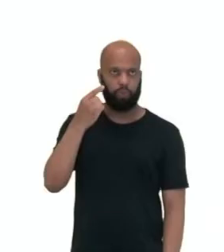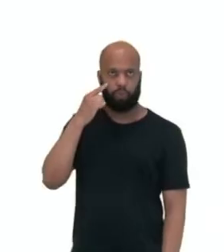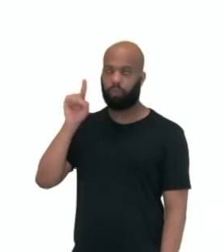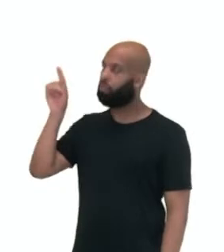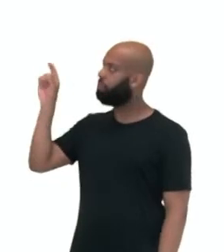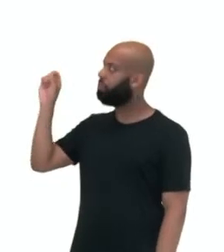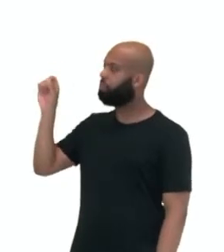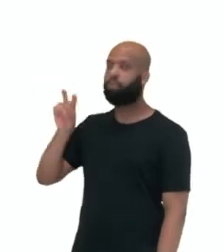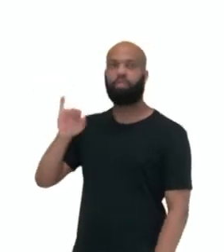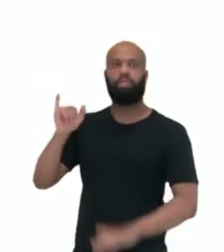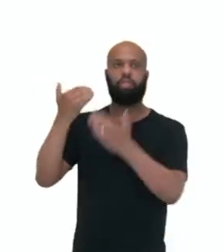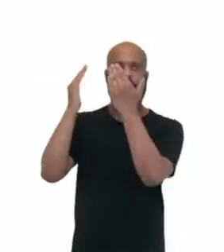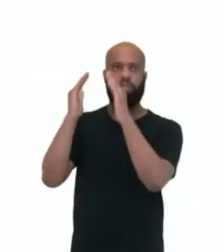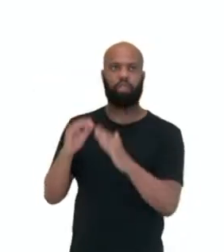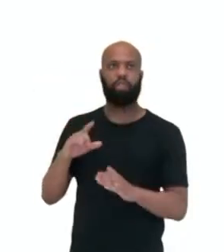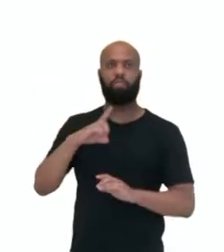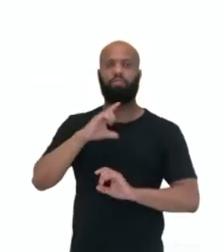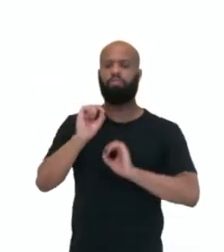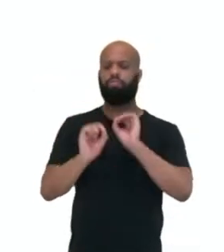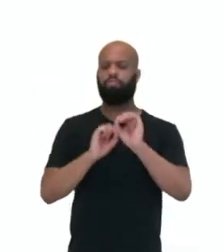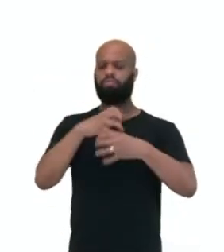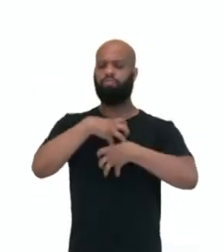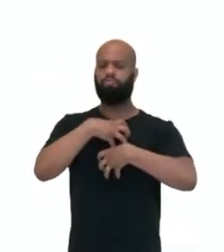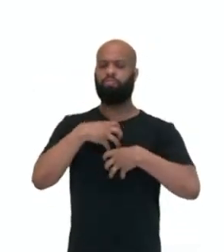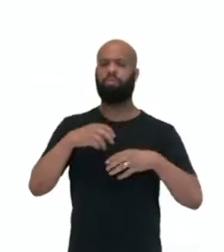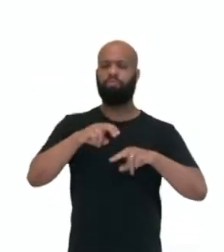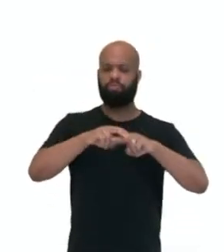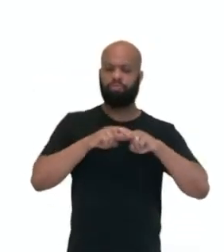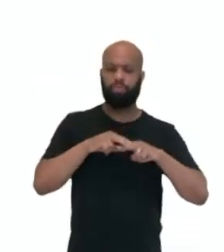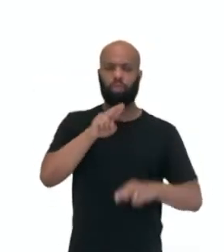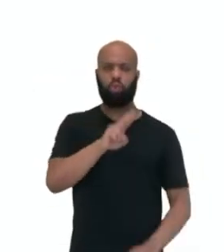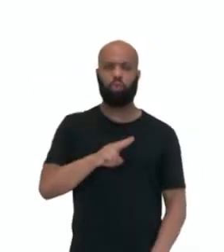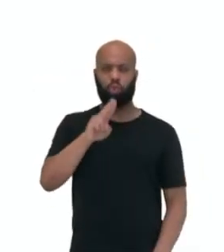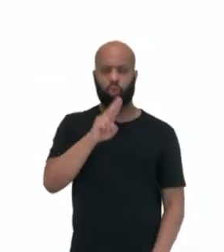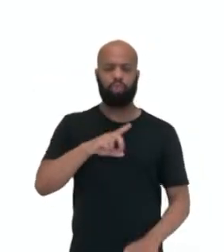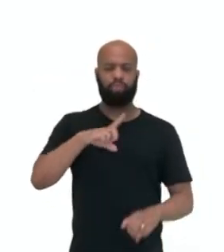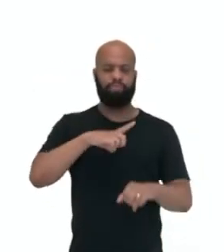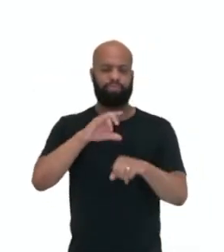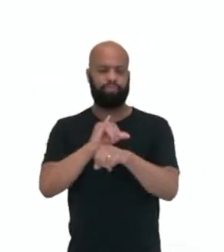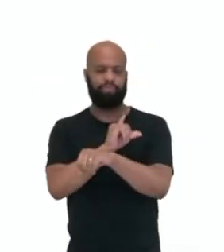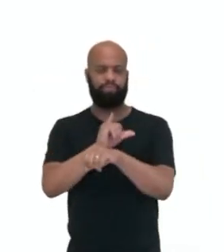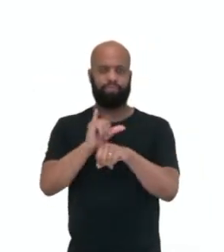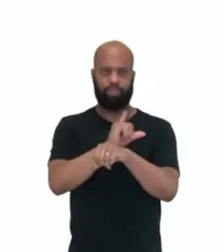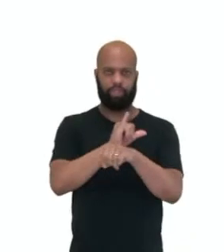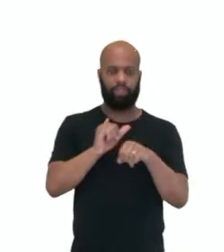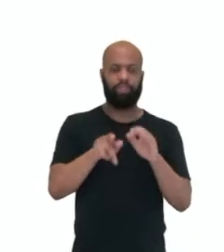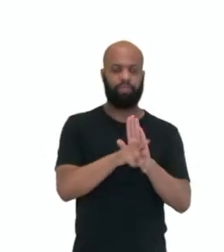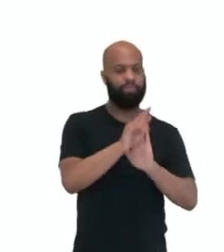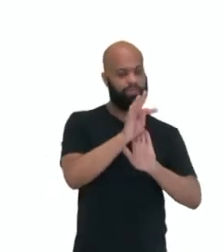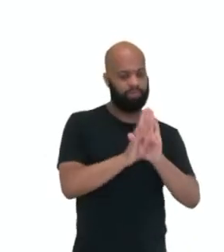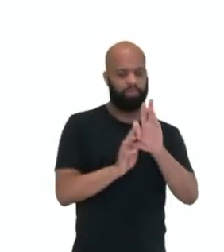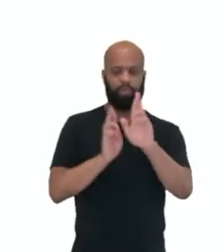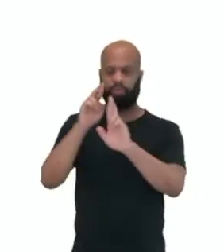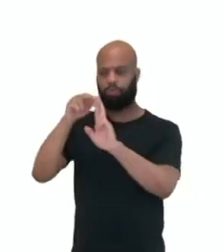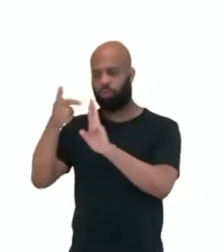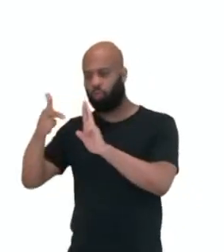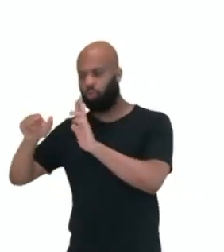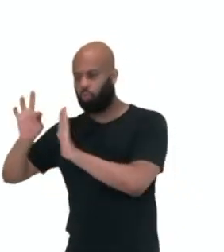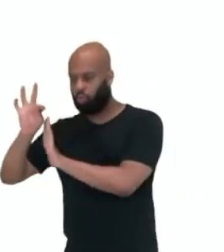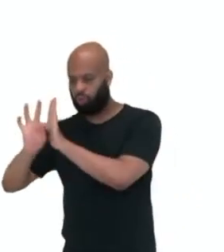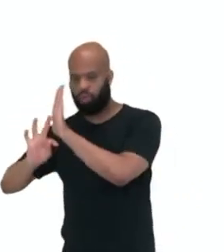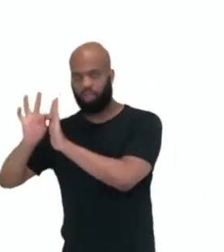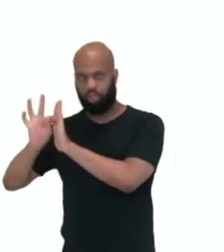olha, analisar os efeitos sentidos decorrentes do uso de mecanismos de intertextualidade entre os